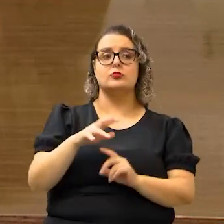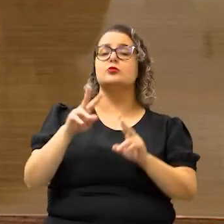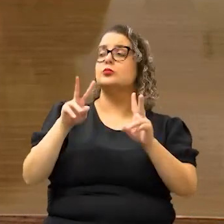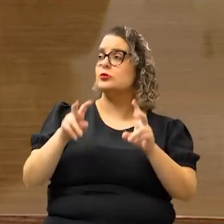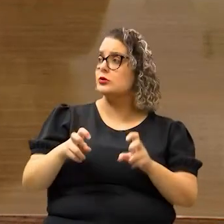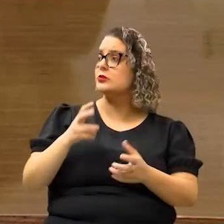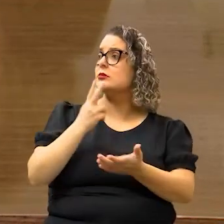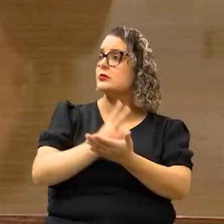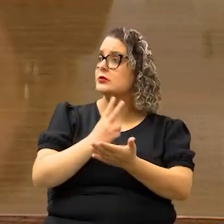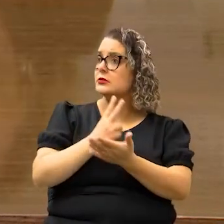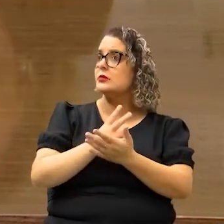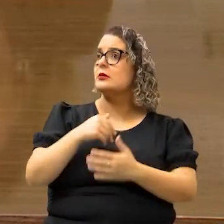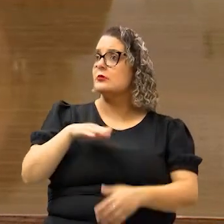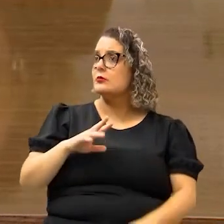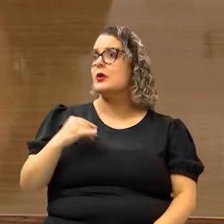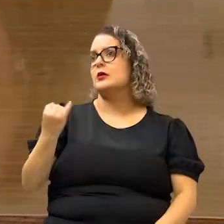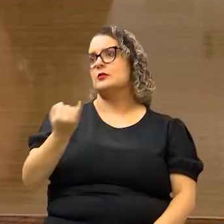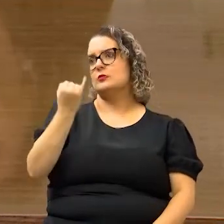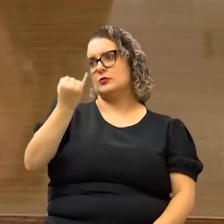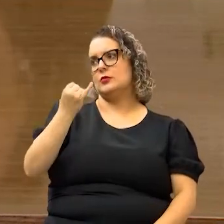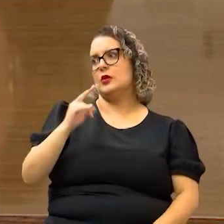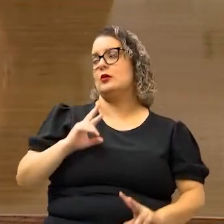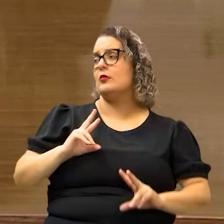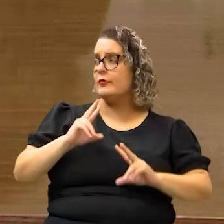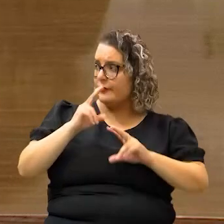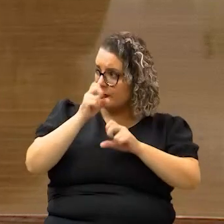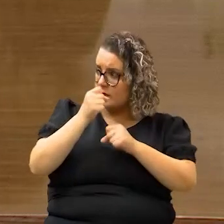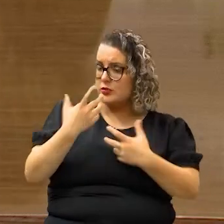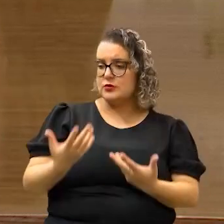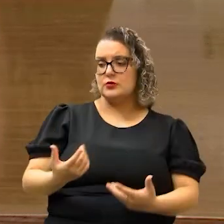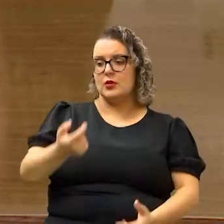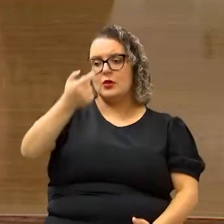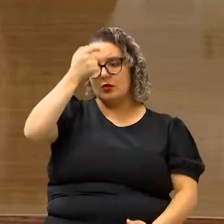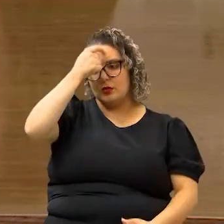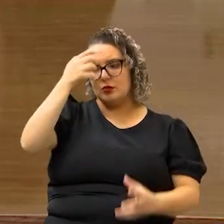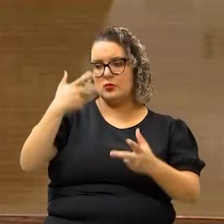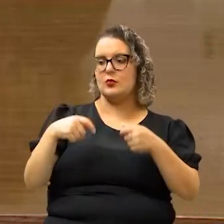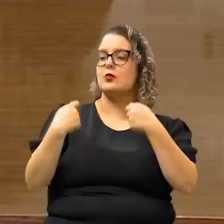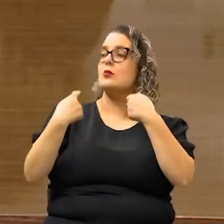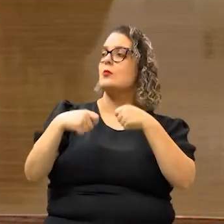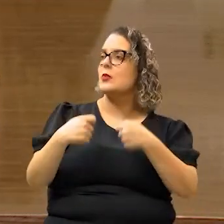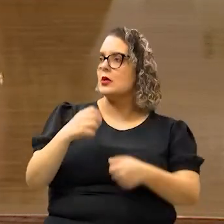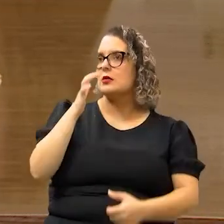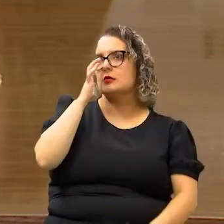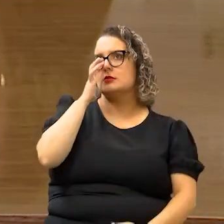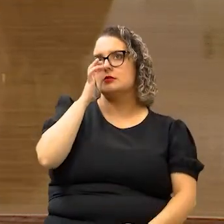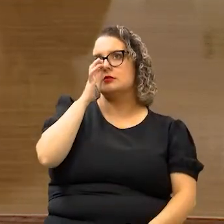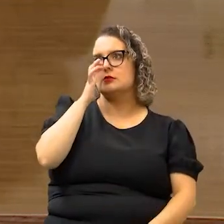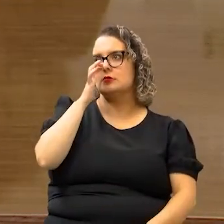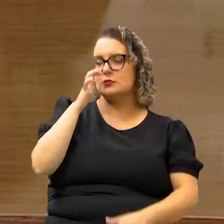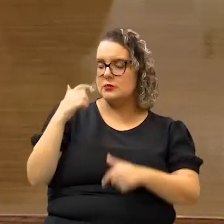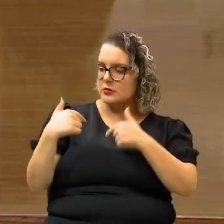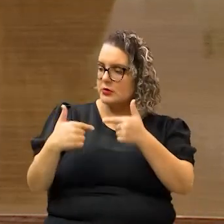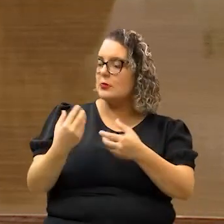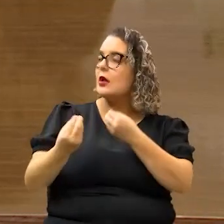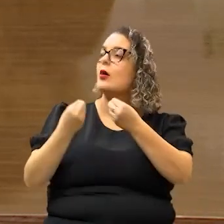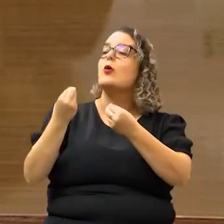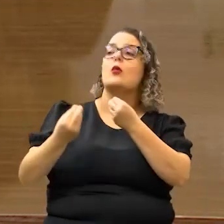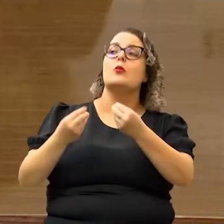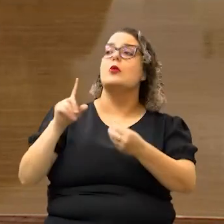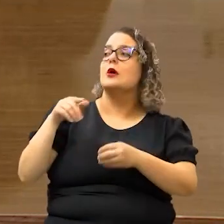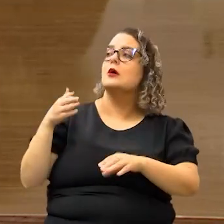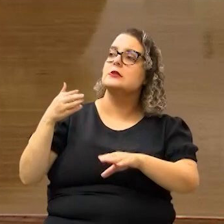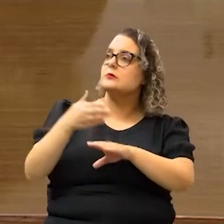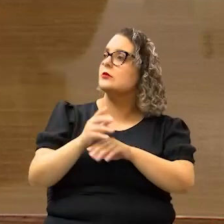Educação Ambiental, um tema que cada vez ganha mais importância e mais essa questão da consciência de todos de que é preciso